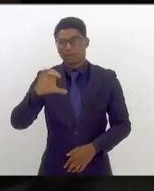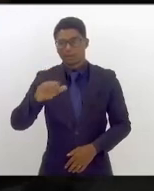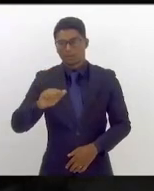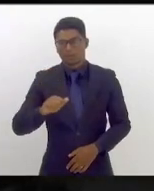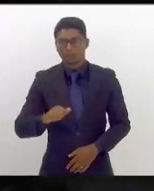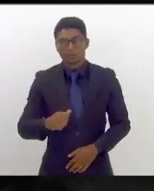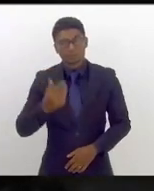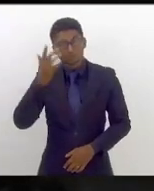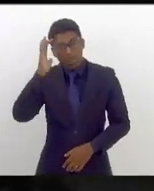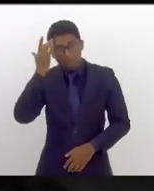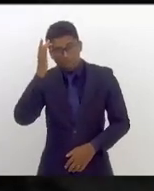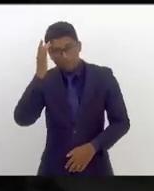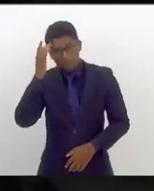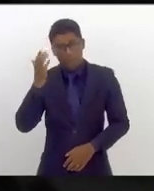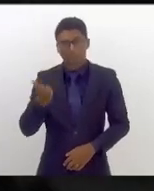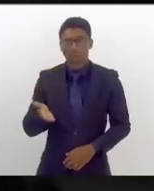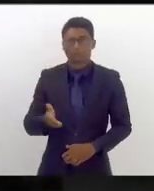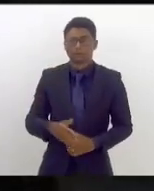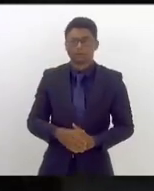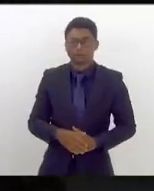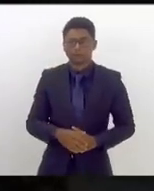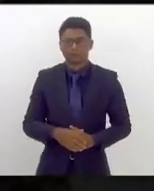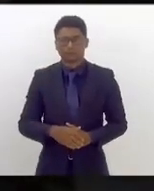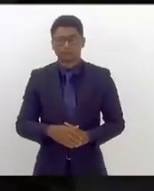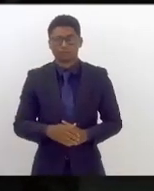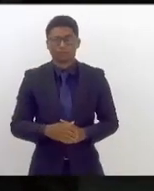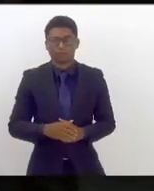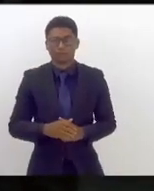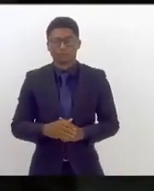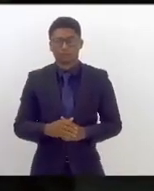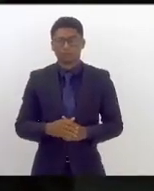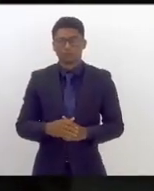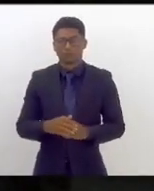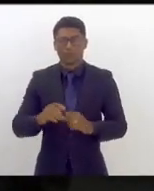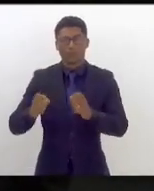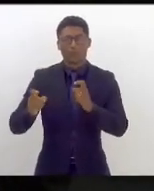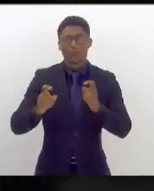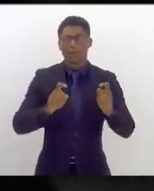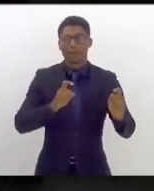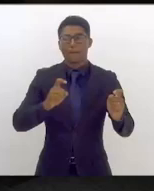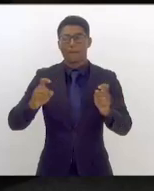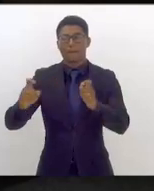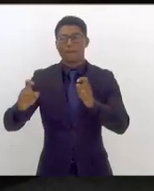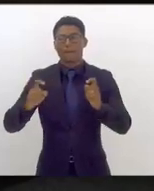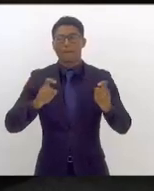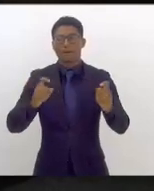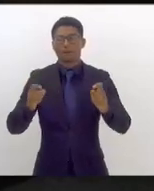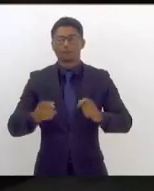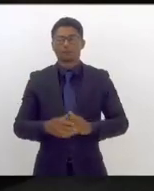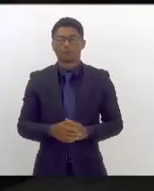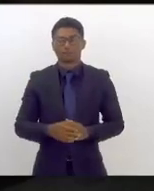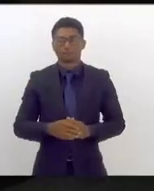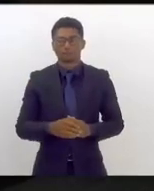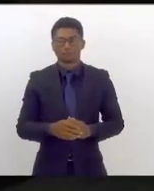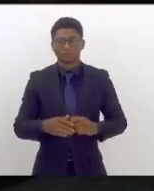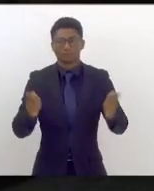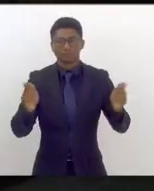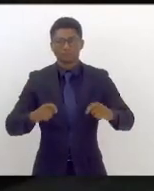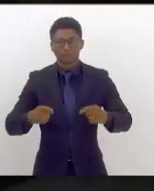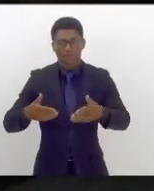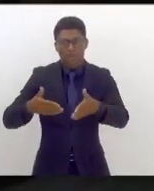a possibilidade de numa discussão a gente mexer recata mexendo os limites